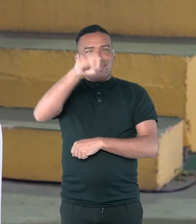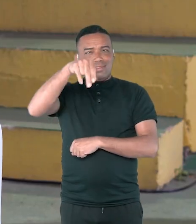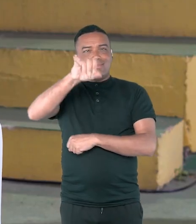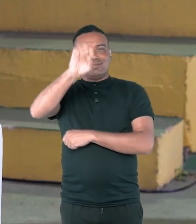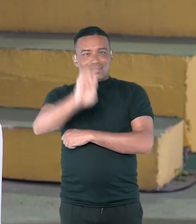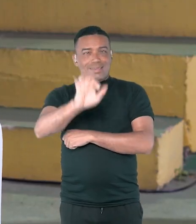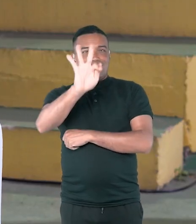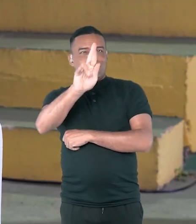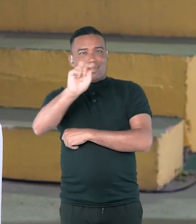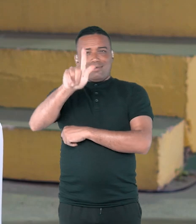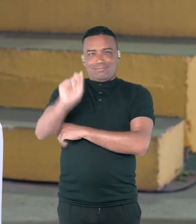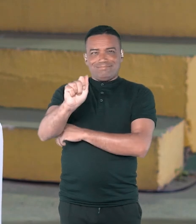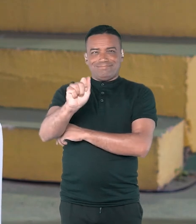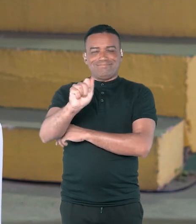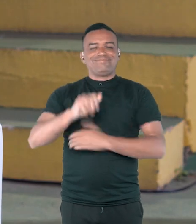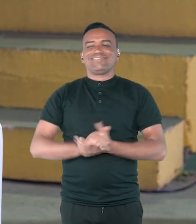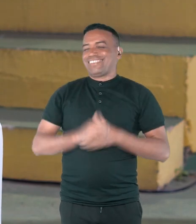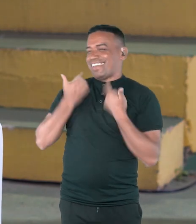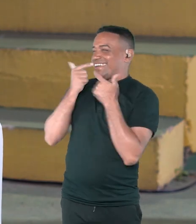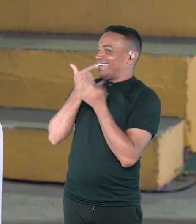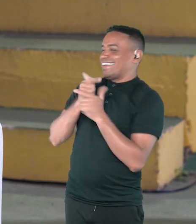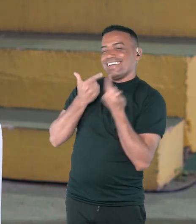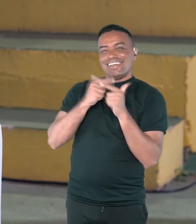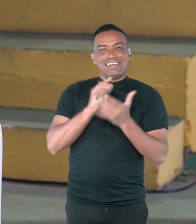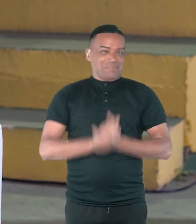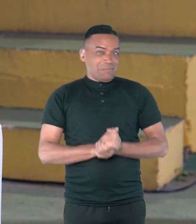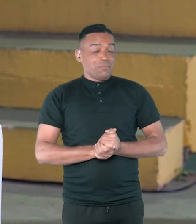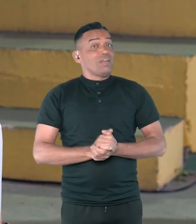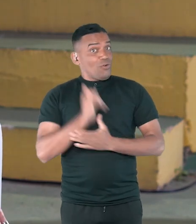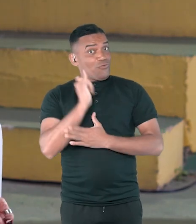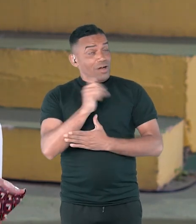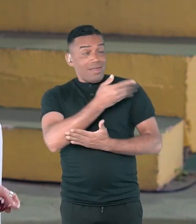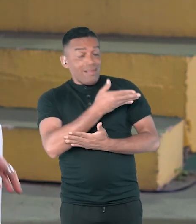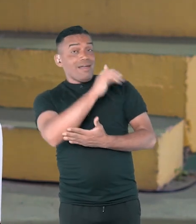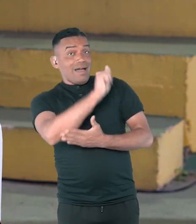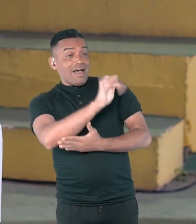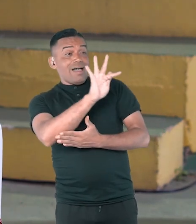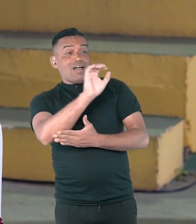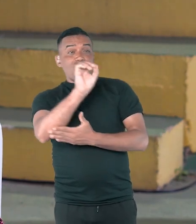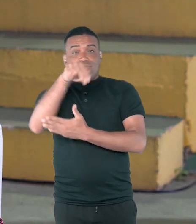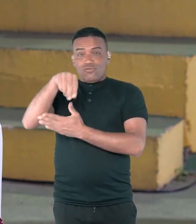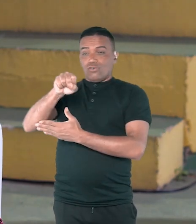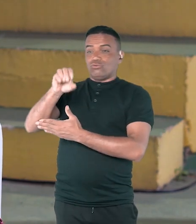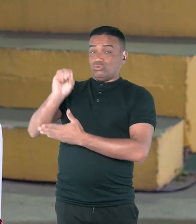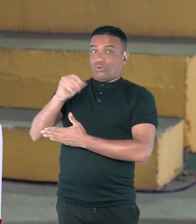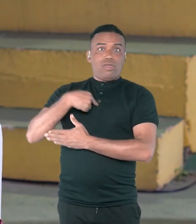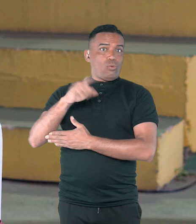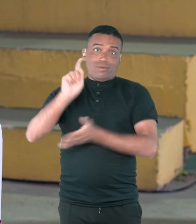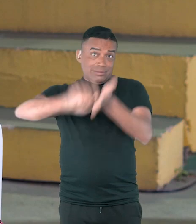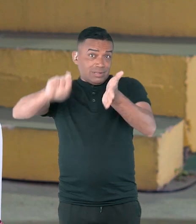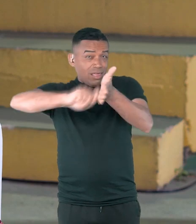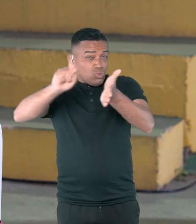detalhes florais na gola e nas mangas e uma calça com estampa geométrica nos tons preto, vermelho e branco. Sou um